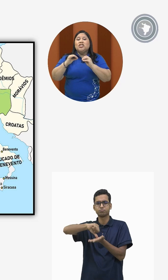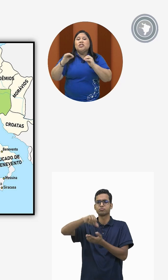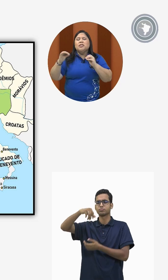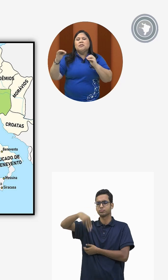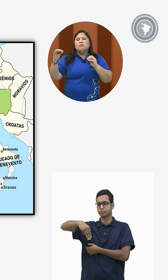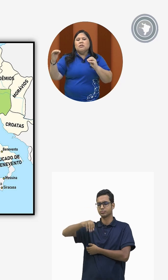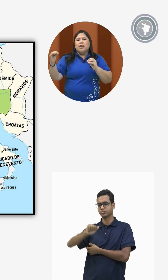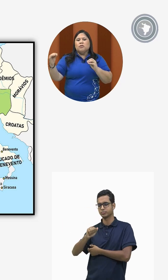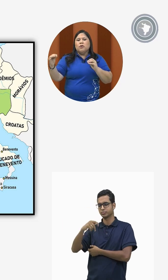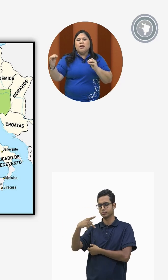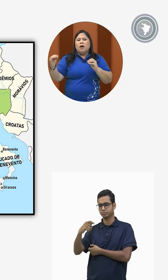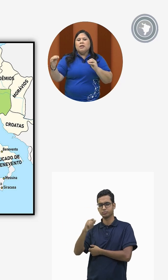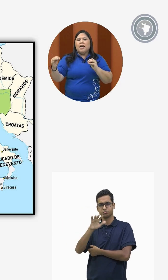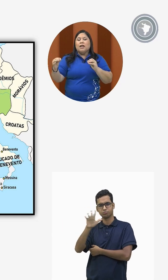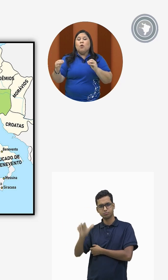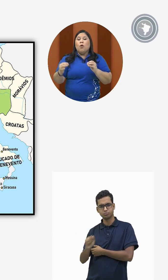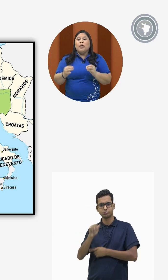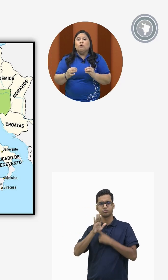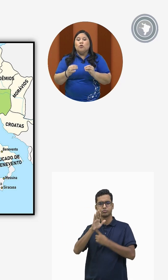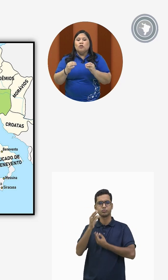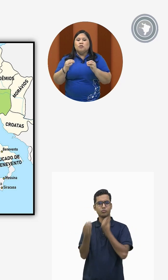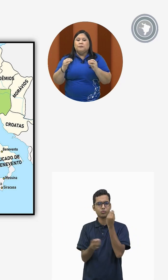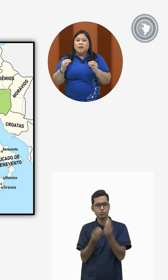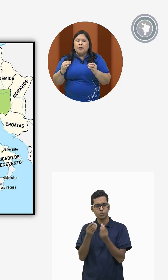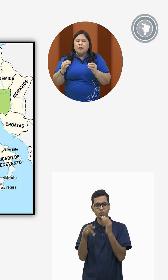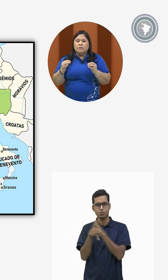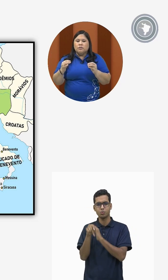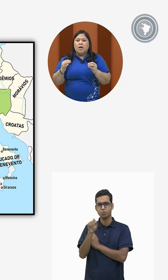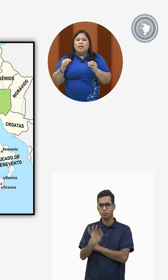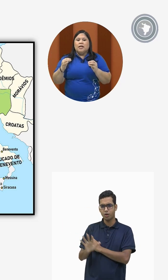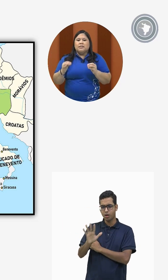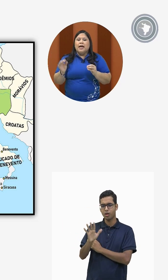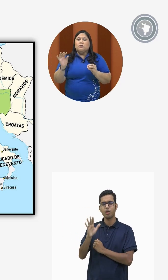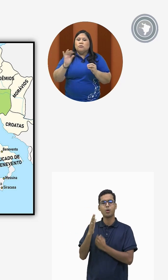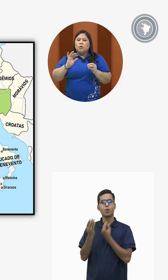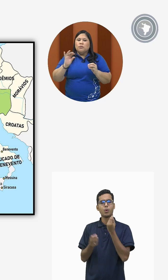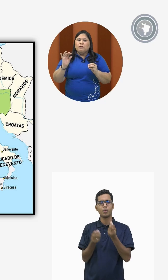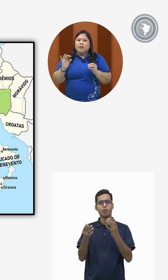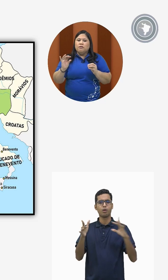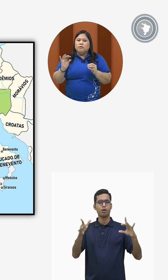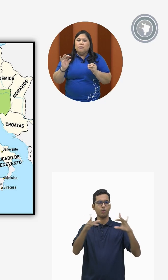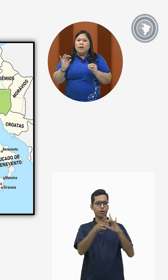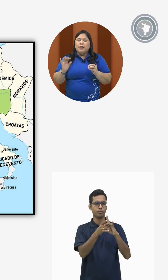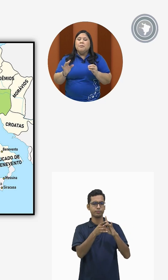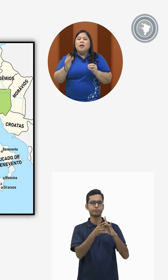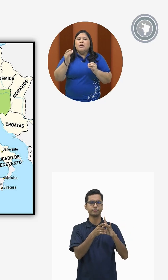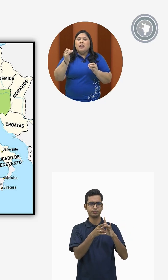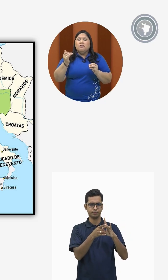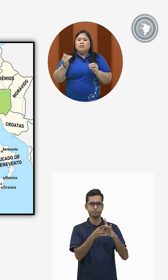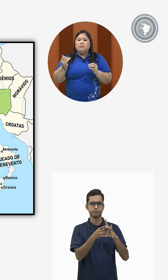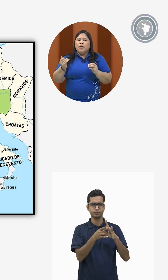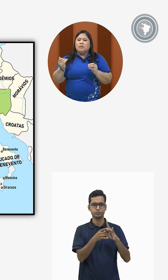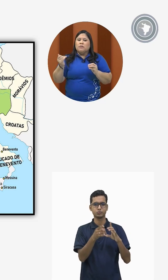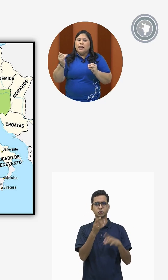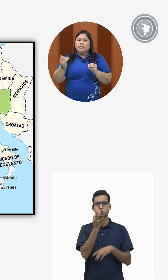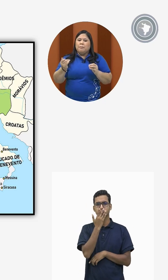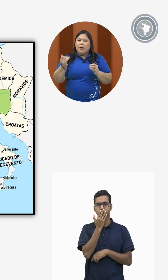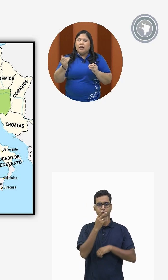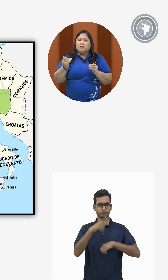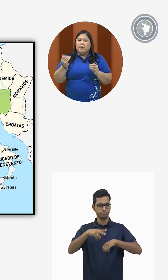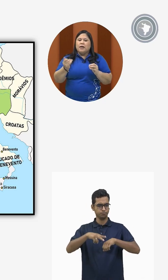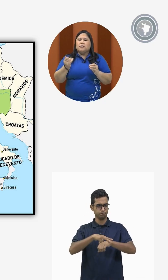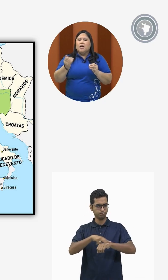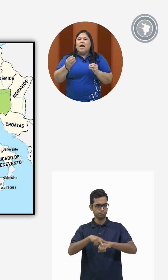a extensão territorial ligado ao reino dos francos, tá certo? Todo em verdinho ali. E a gente vê, então,